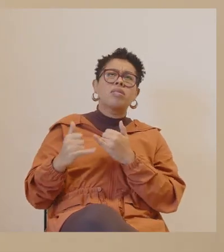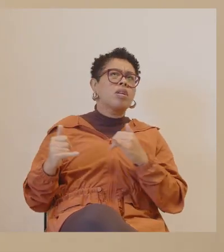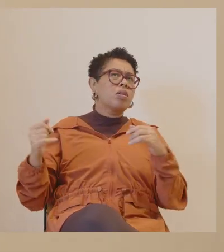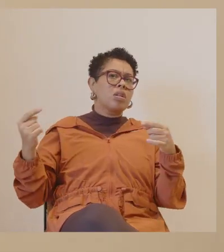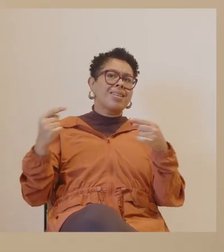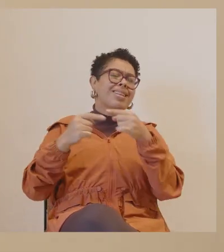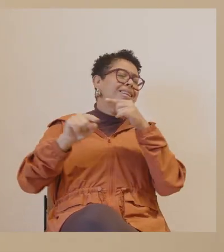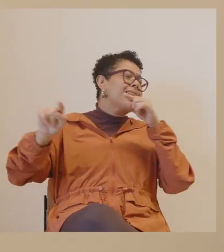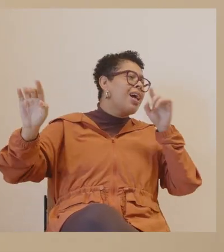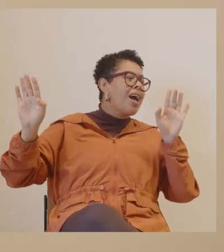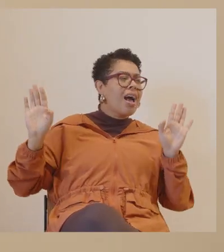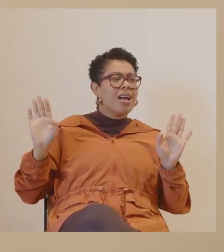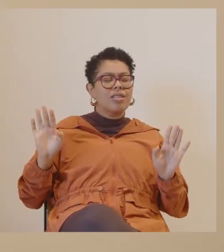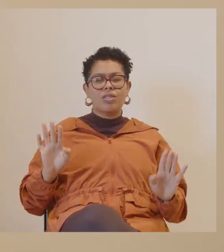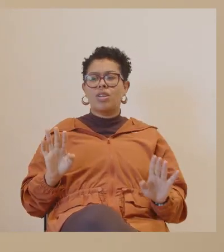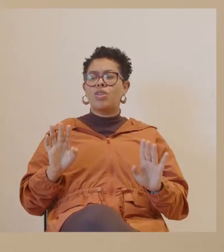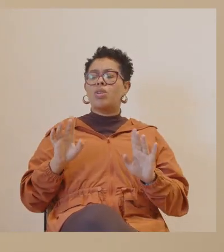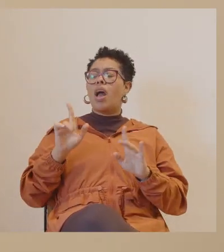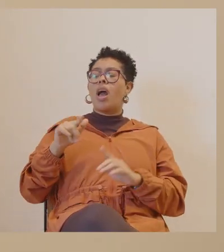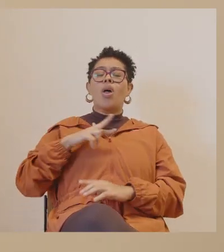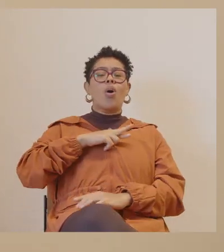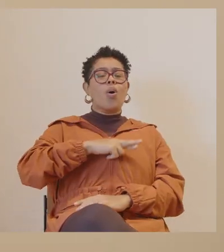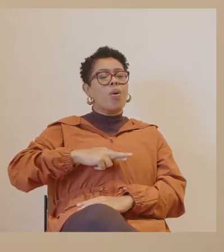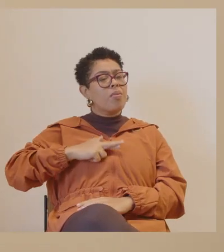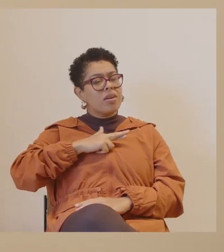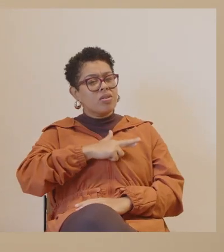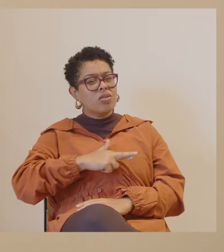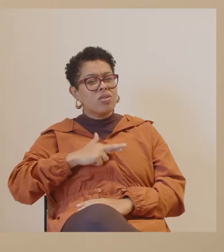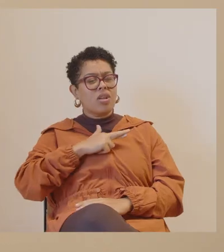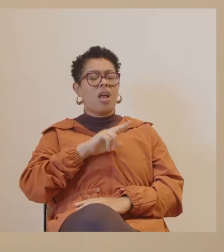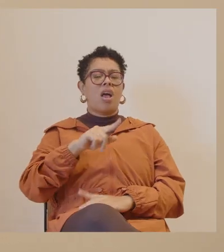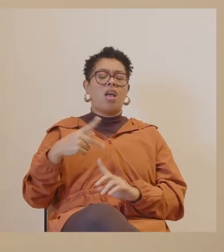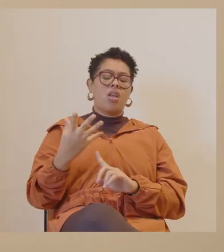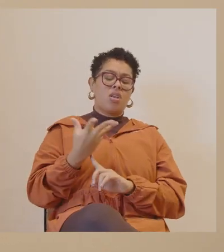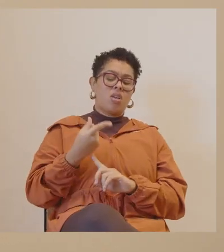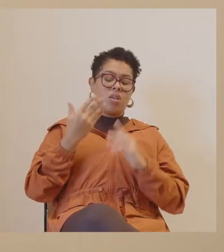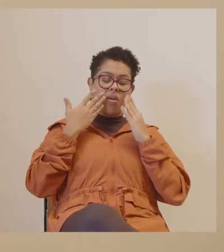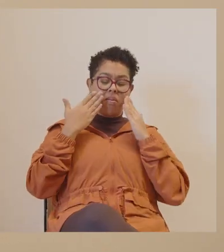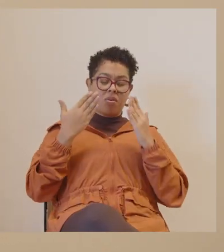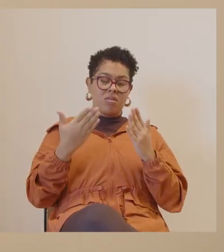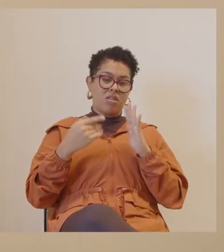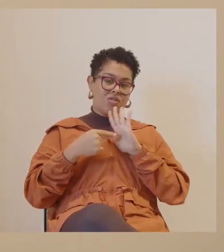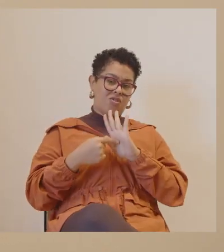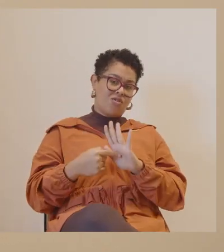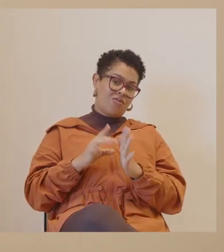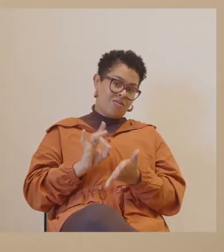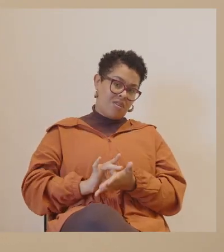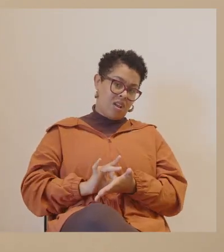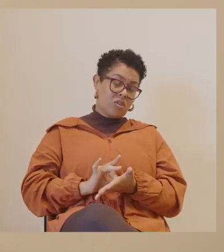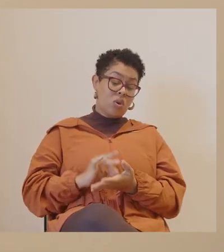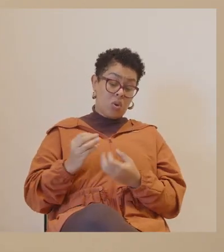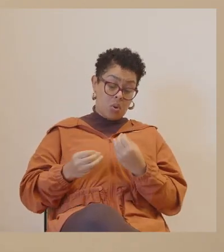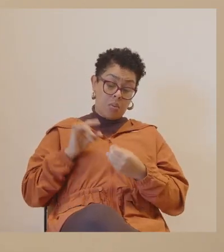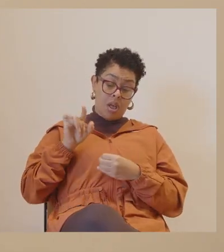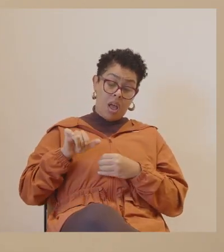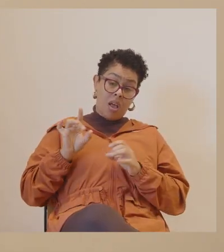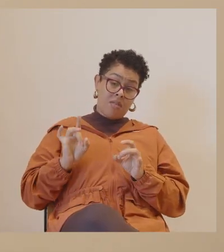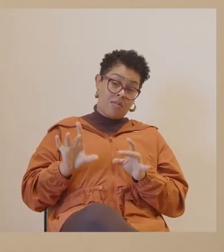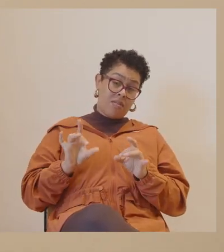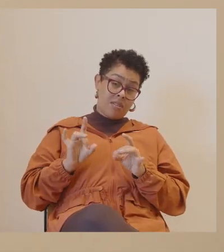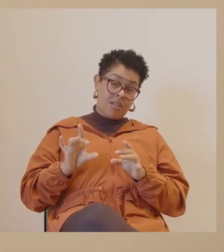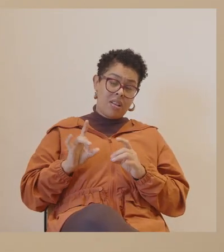desproblematizada, né? Uma espécie de visão romântica, né? Do que esses artistas estão representando, né? Que é como elas são vendidas